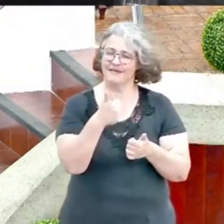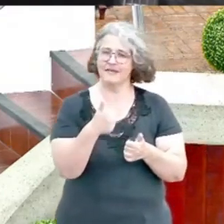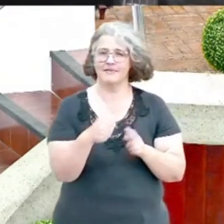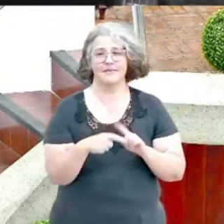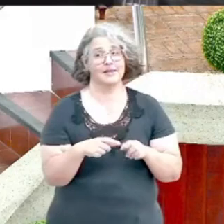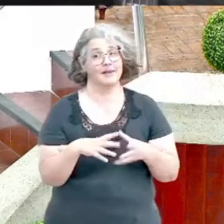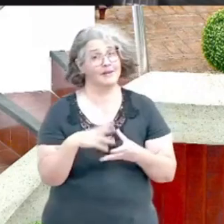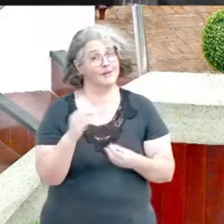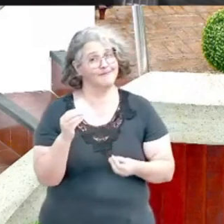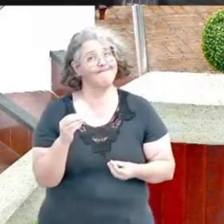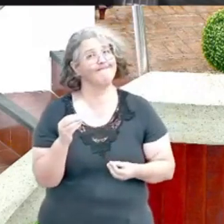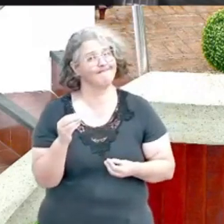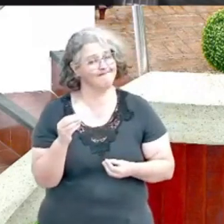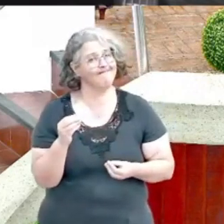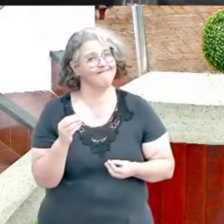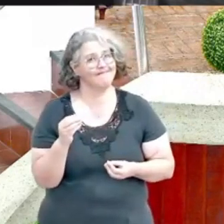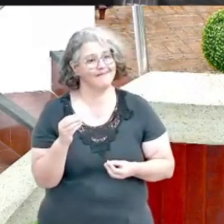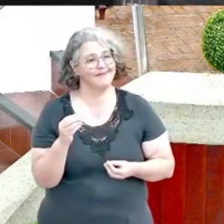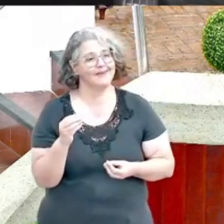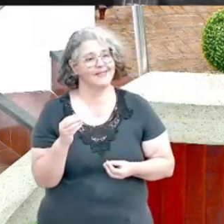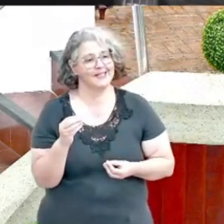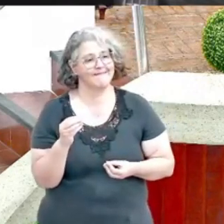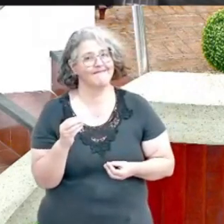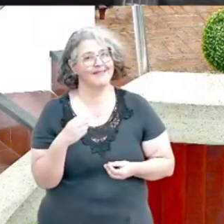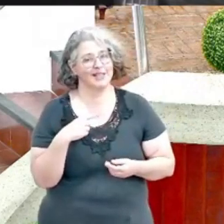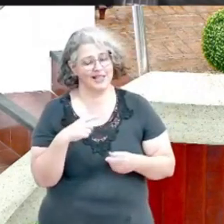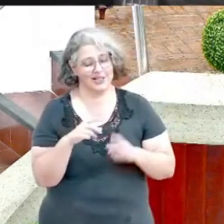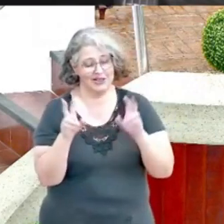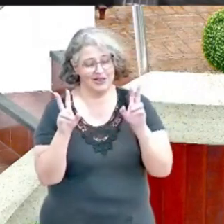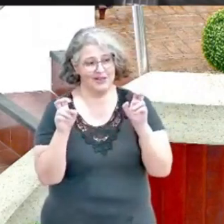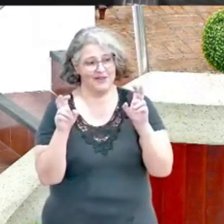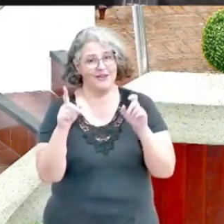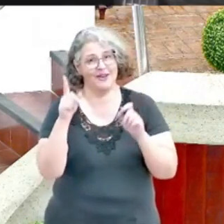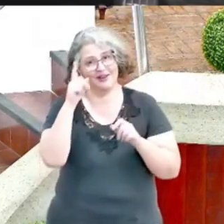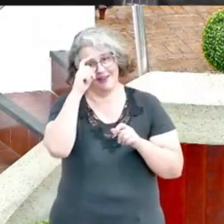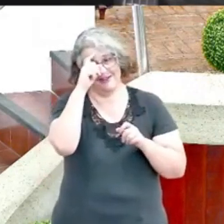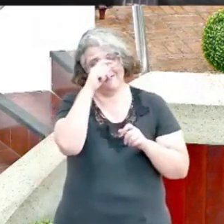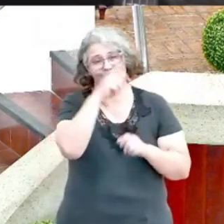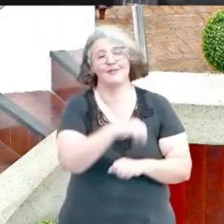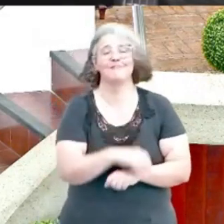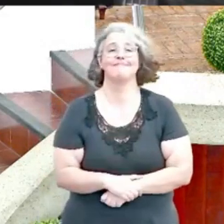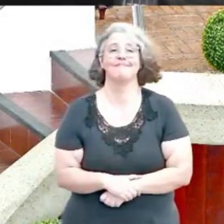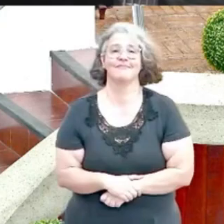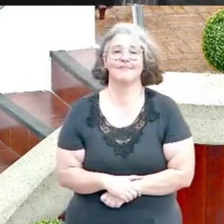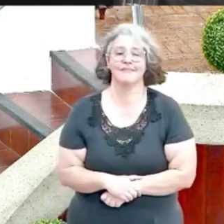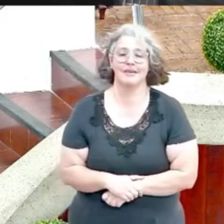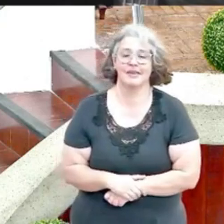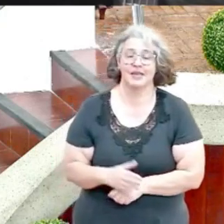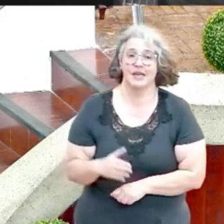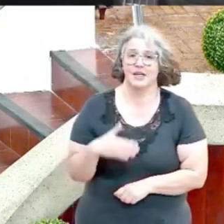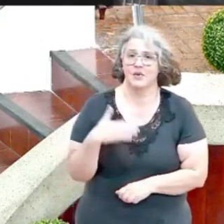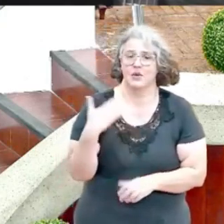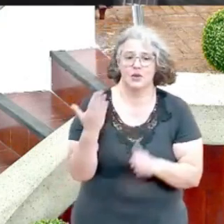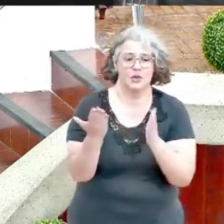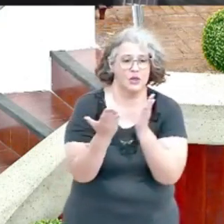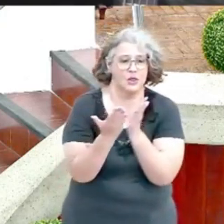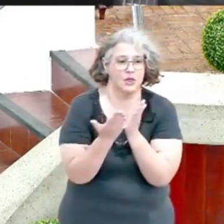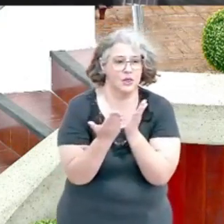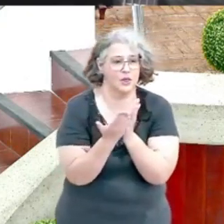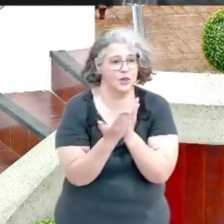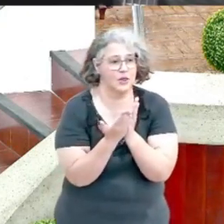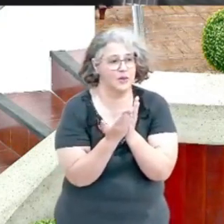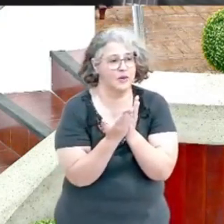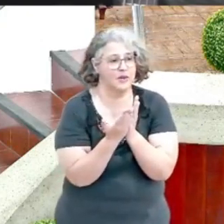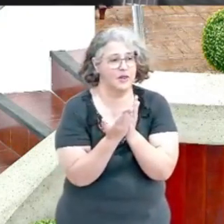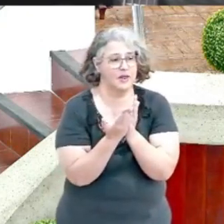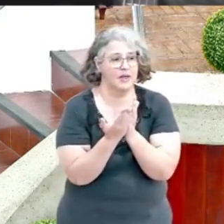alma, essa frase dói. Todo crente que sobreviveu à pandemia sabe